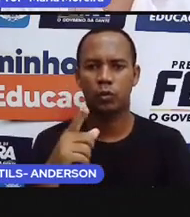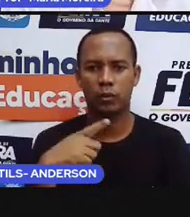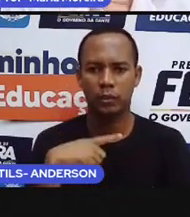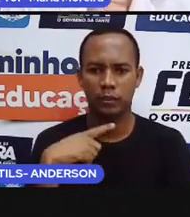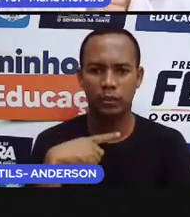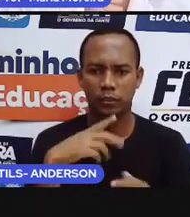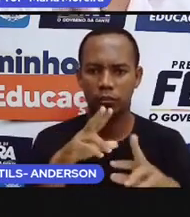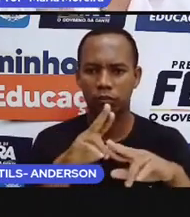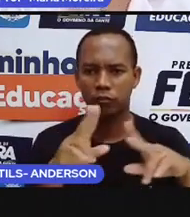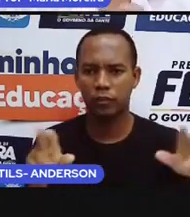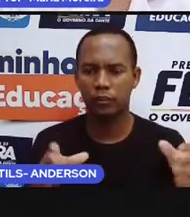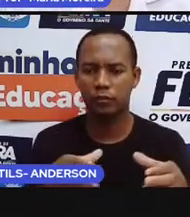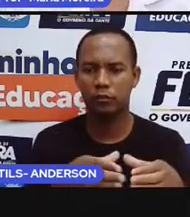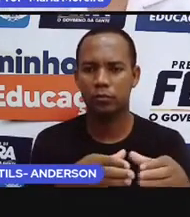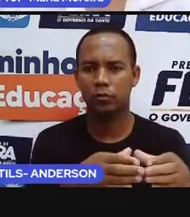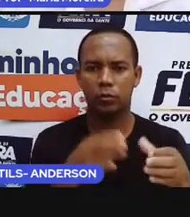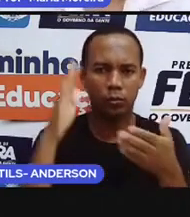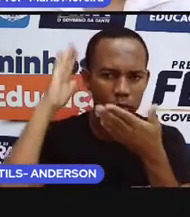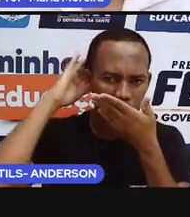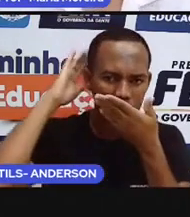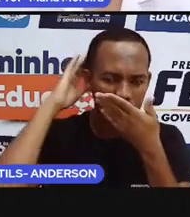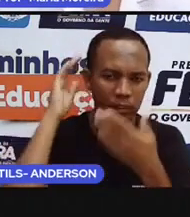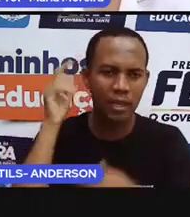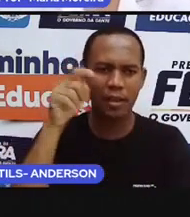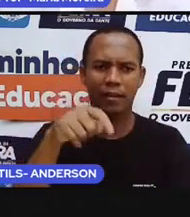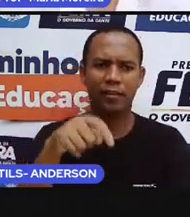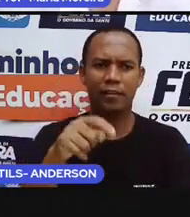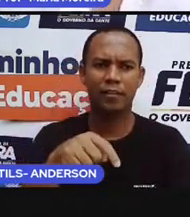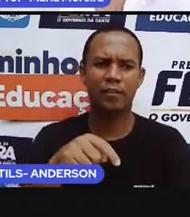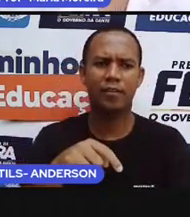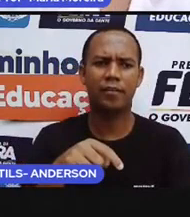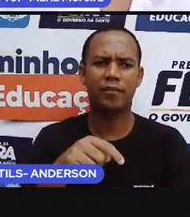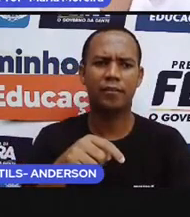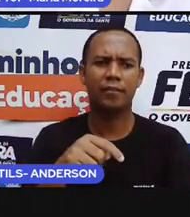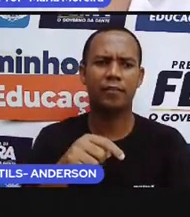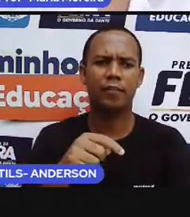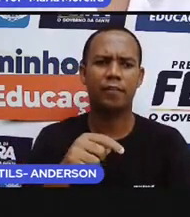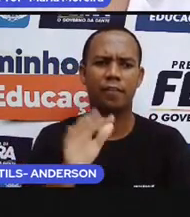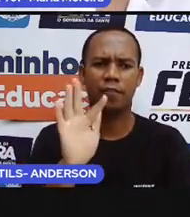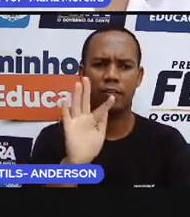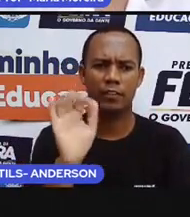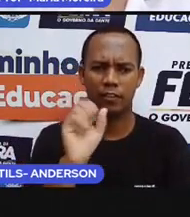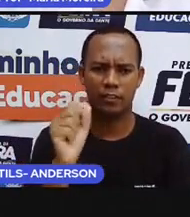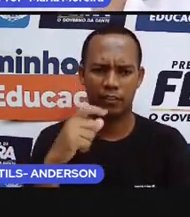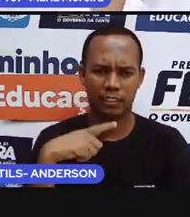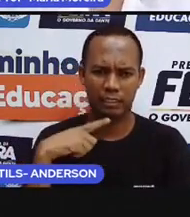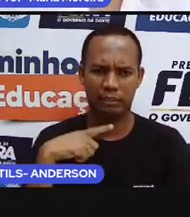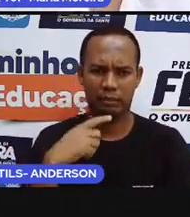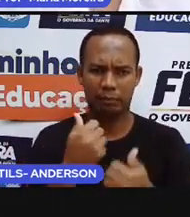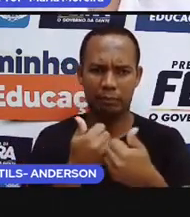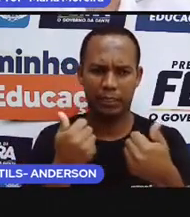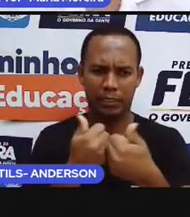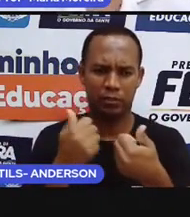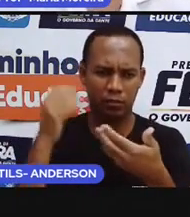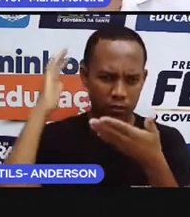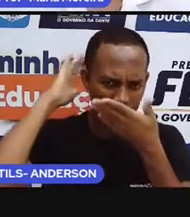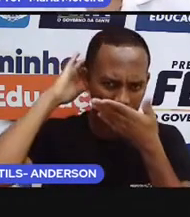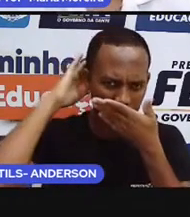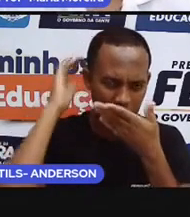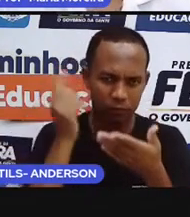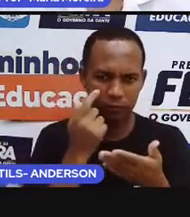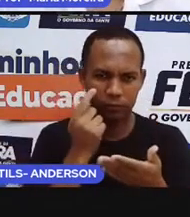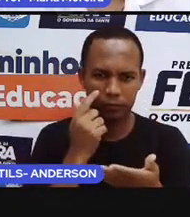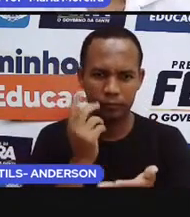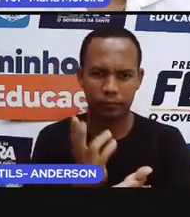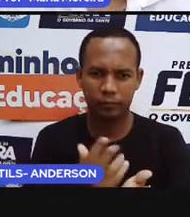alguns indígenas, será que tem feira? E aí, eis a questão, né? Vamos refletir sobre isso. Olhem bem para